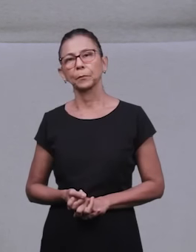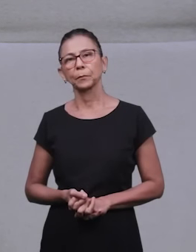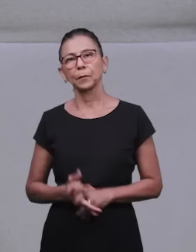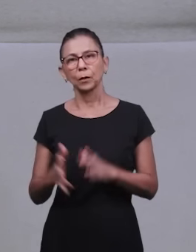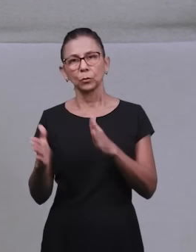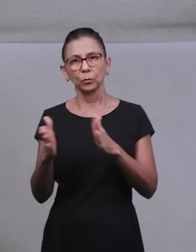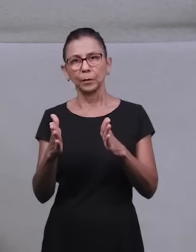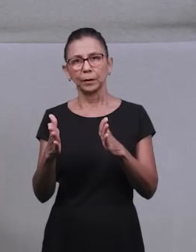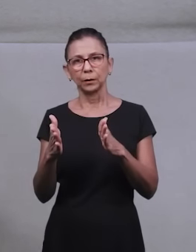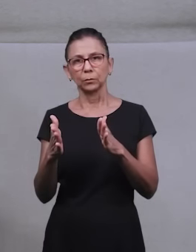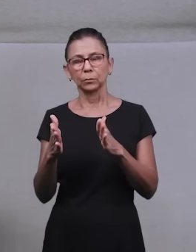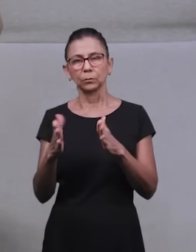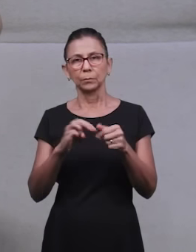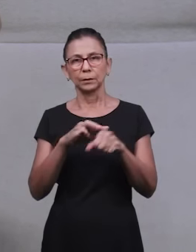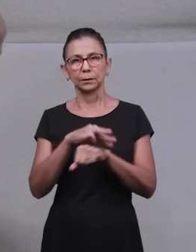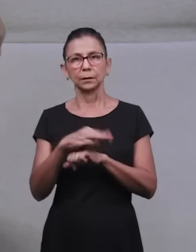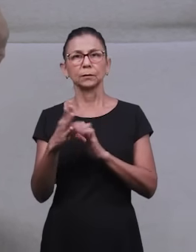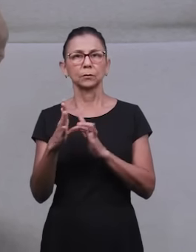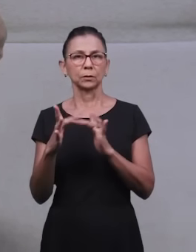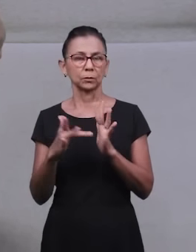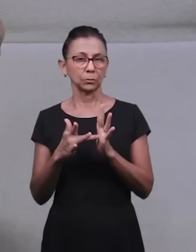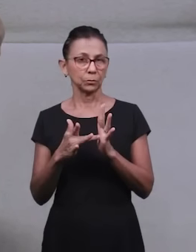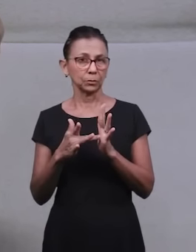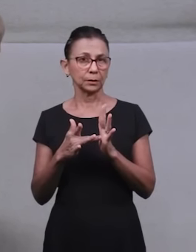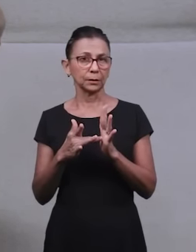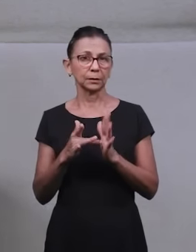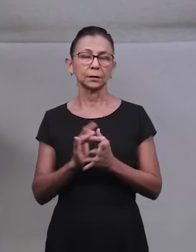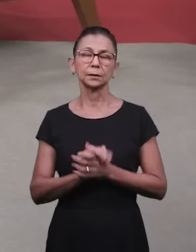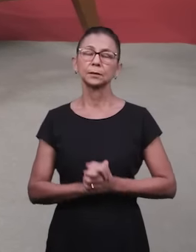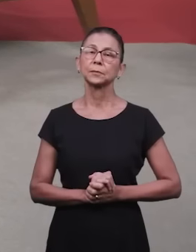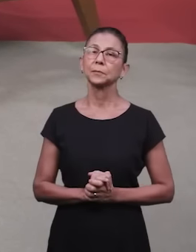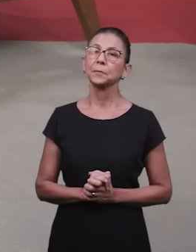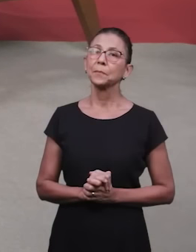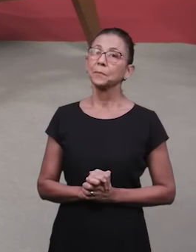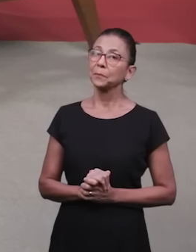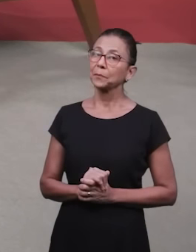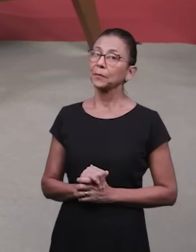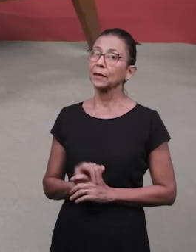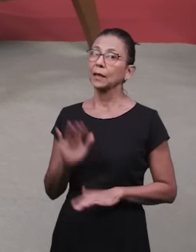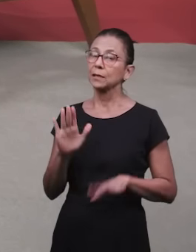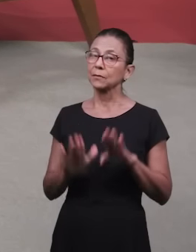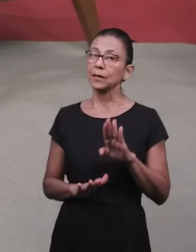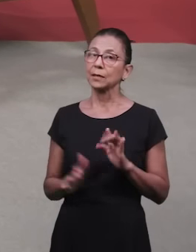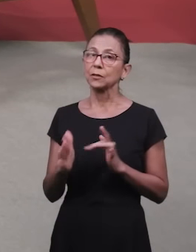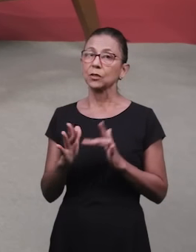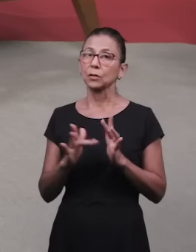Jesus, algumas vezes, Josias, ele usa a figura dele